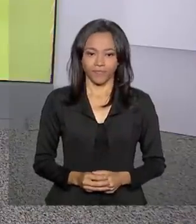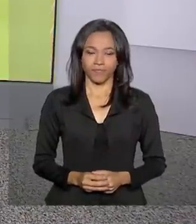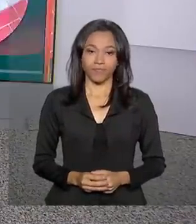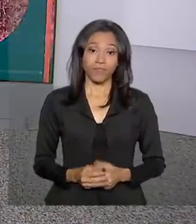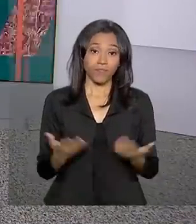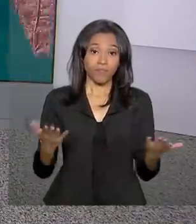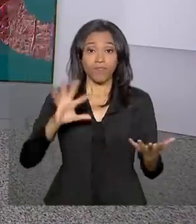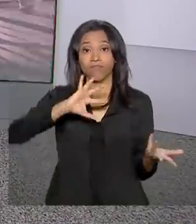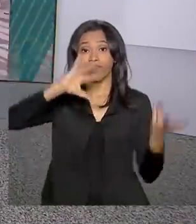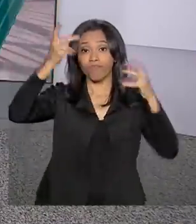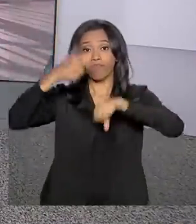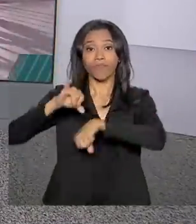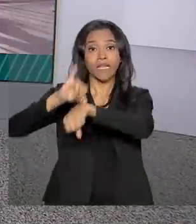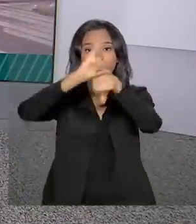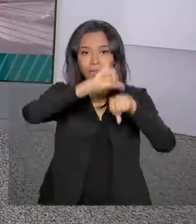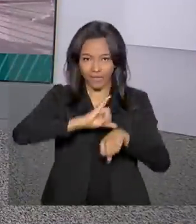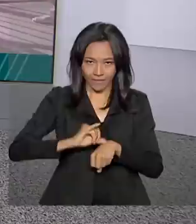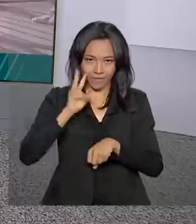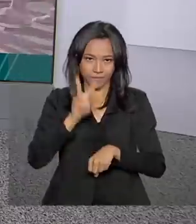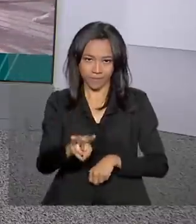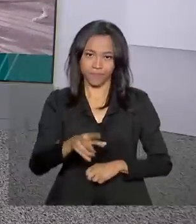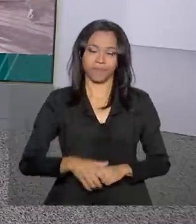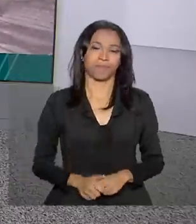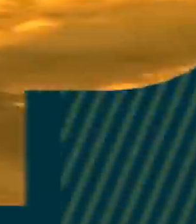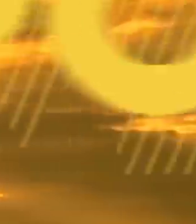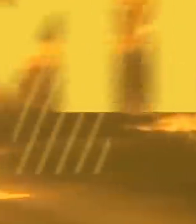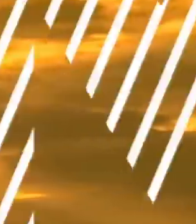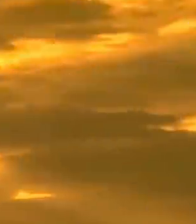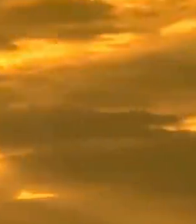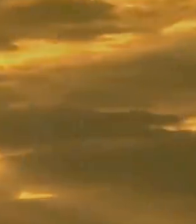Hora de saber como fica o tempo em algumas capitais.